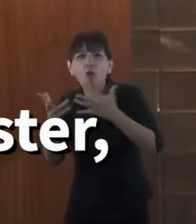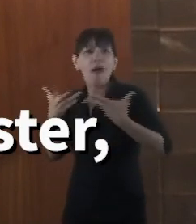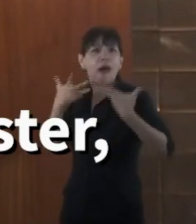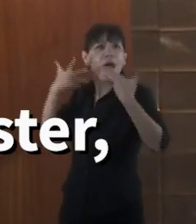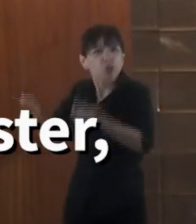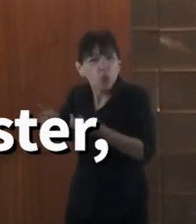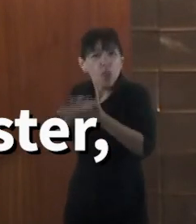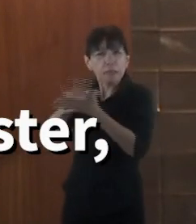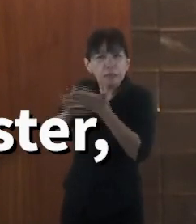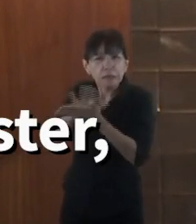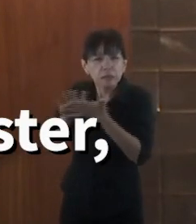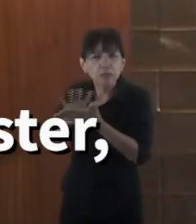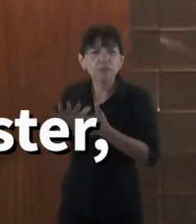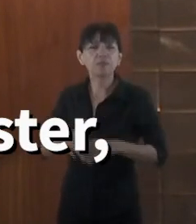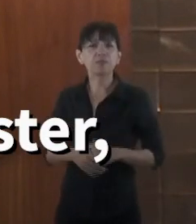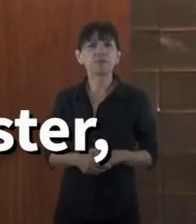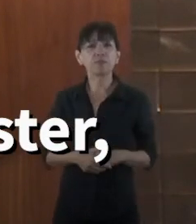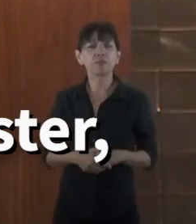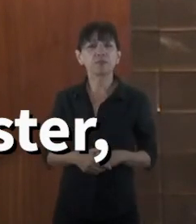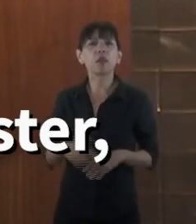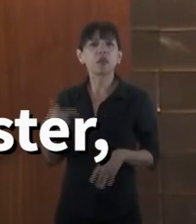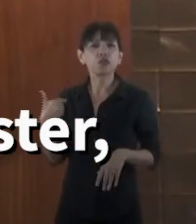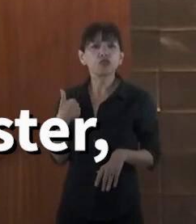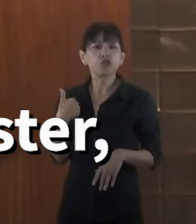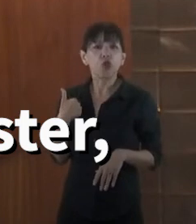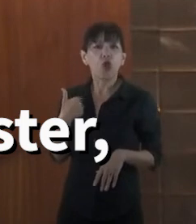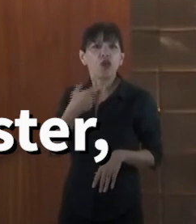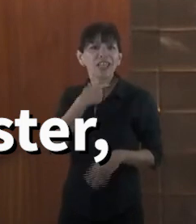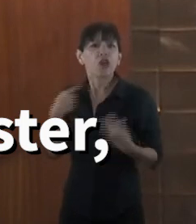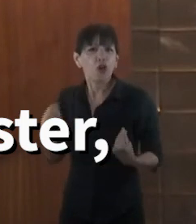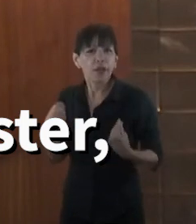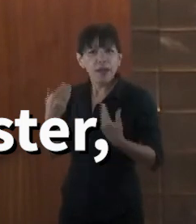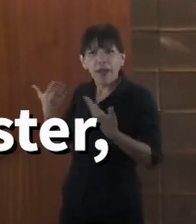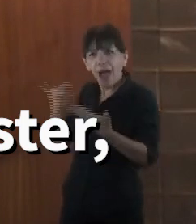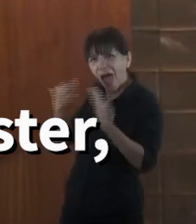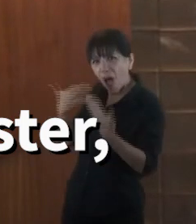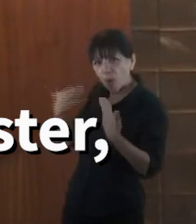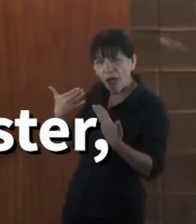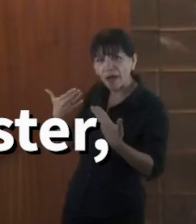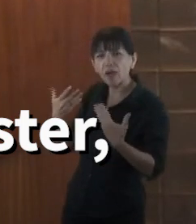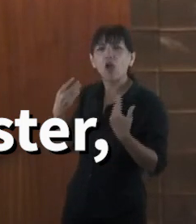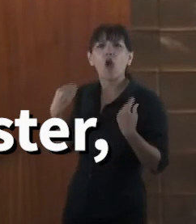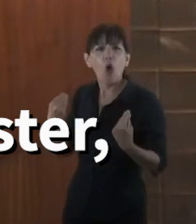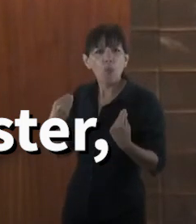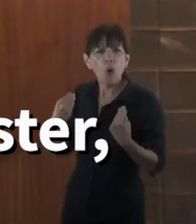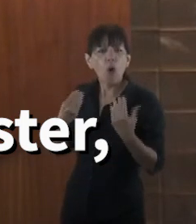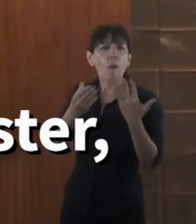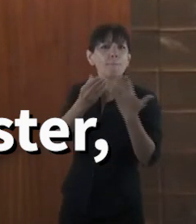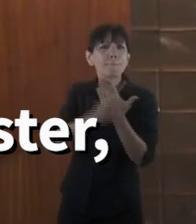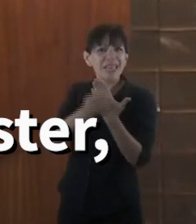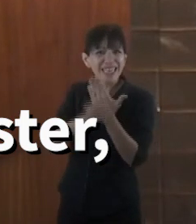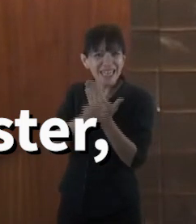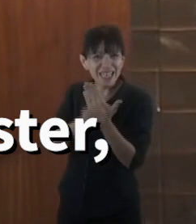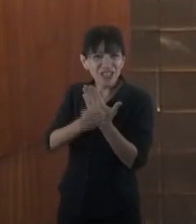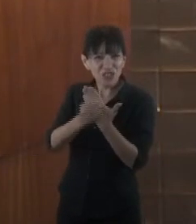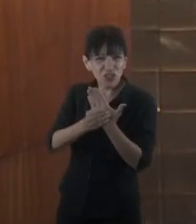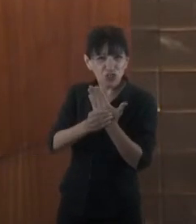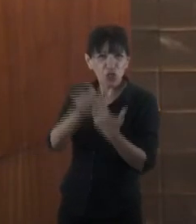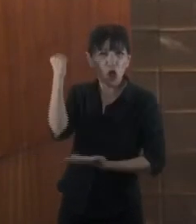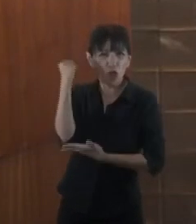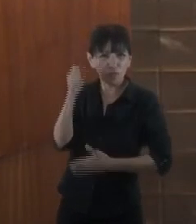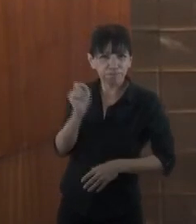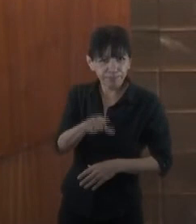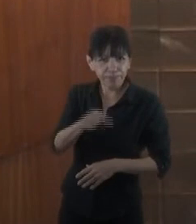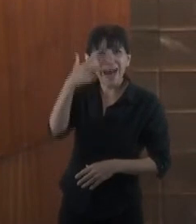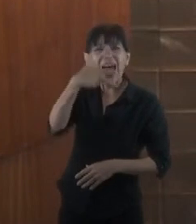pretendo conversar já tenho ela intencionado meu Ministro da Fazenda o